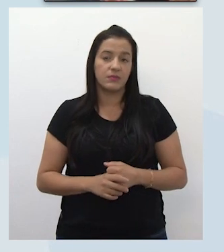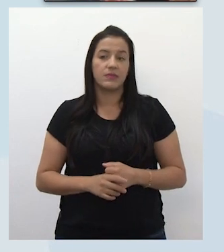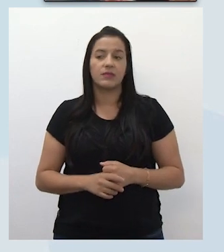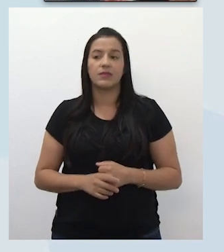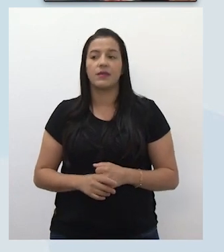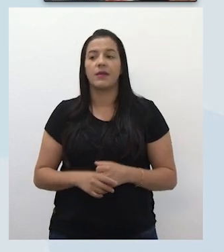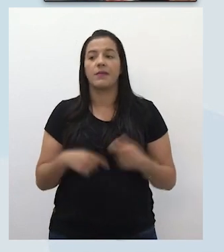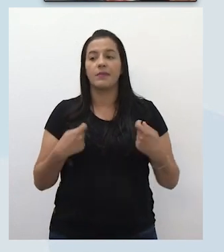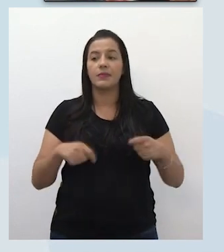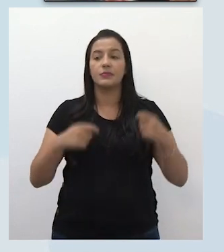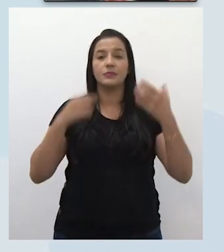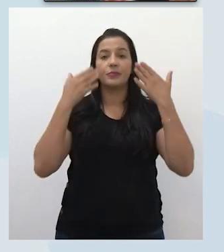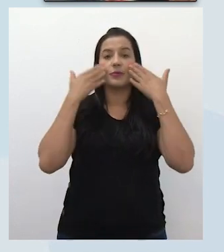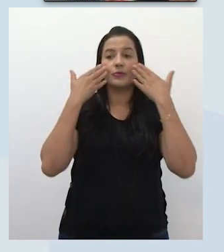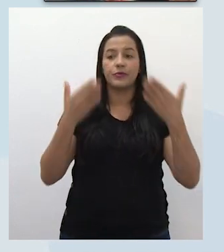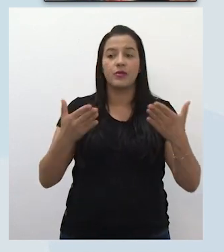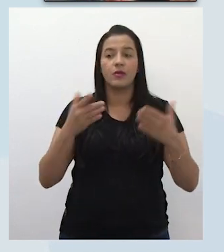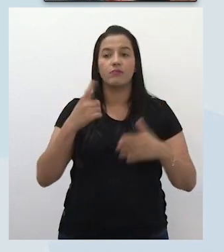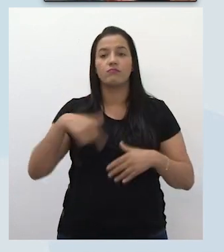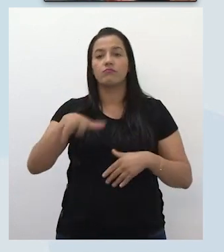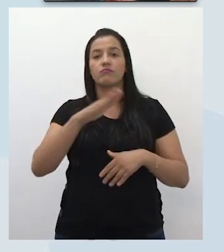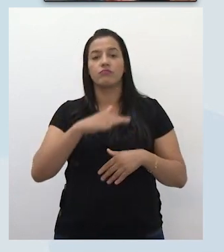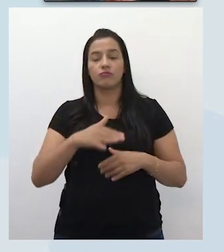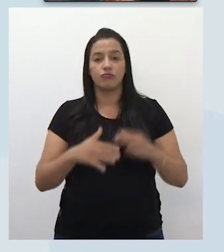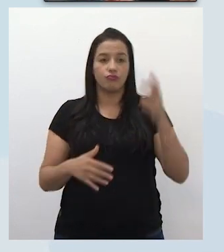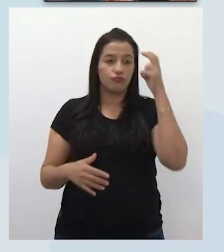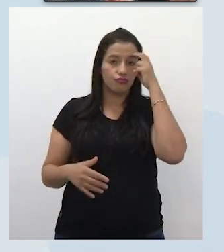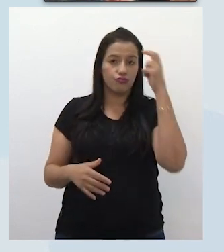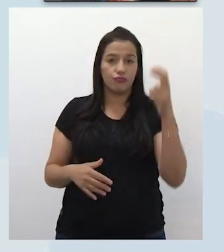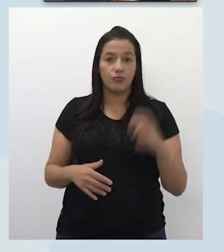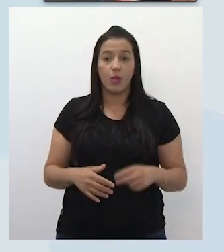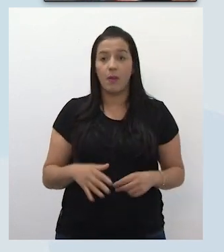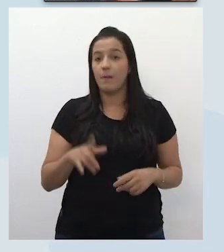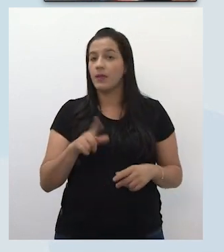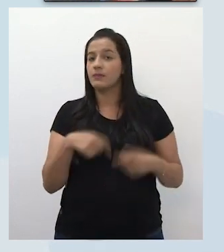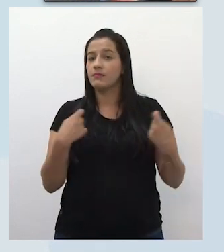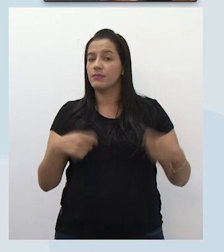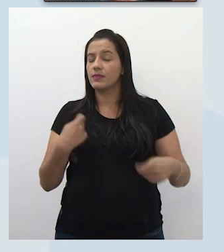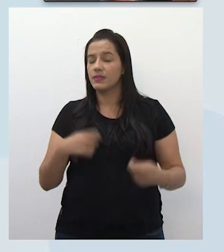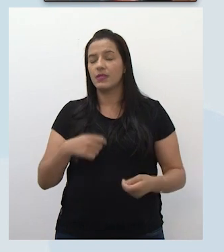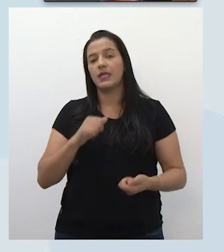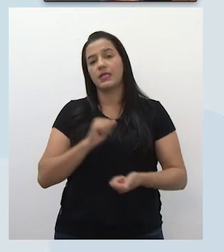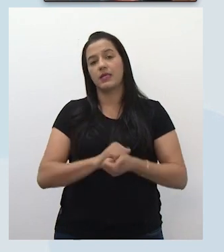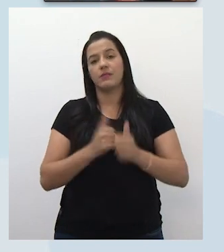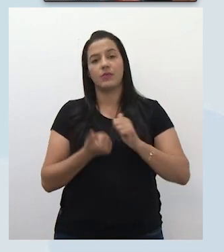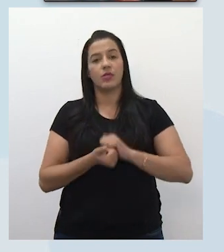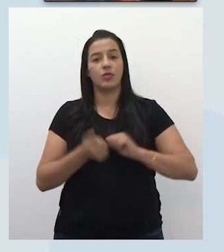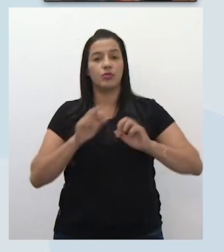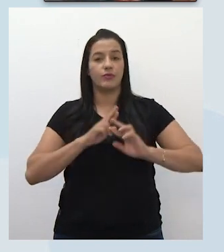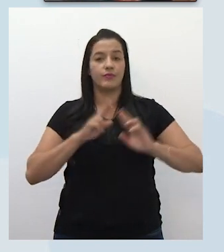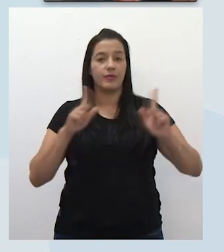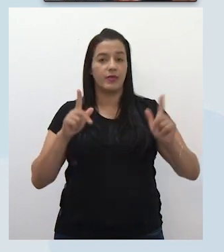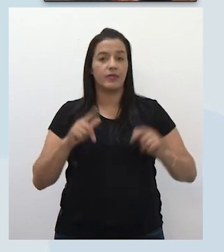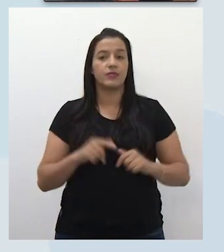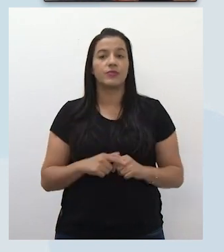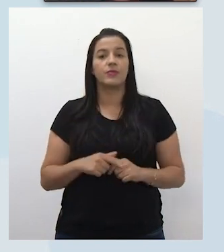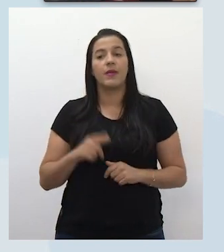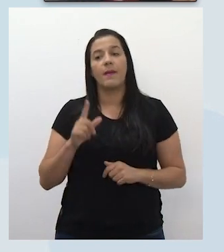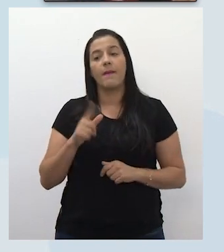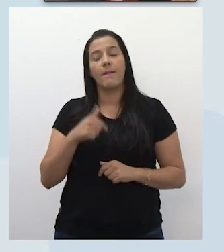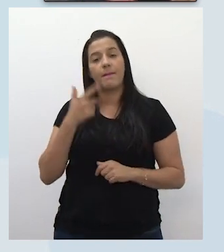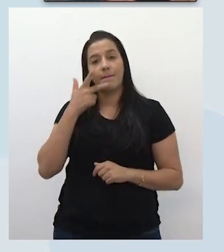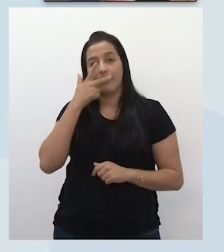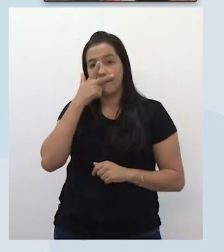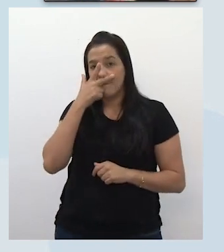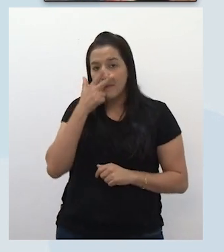para os adultos, que os adultos têm de mim. E aí, o jeito é adotar uma saída, né? Ou seja, eu preciso